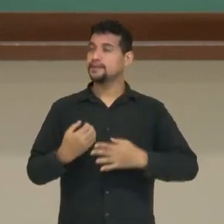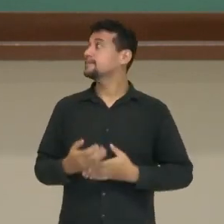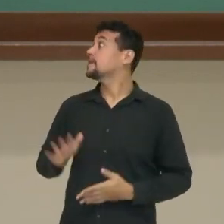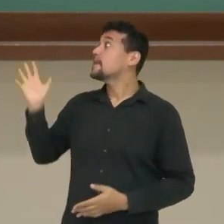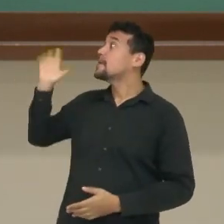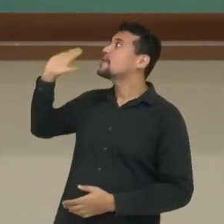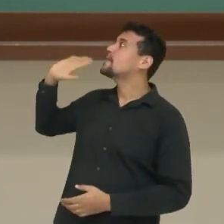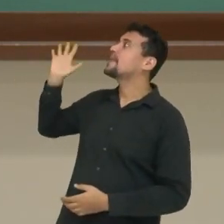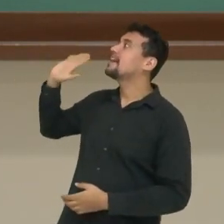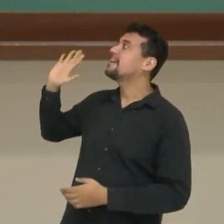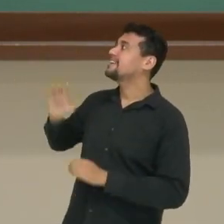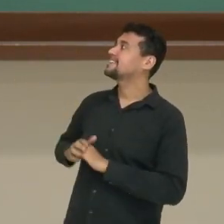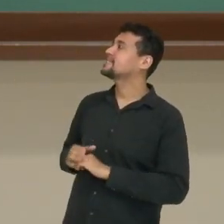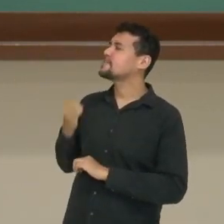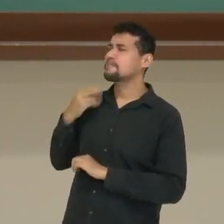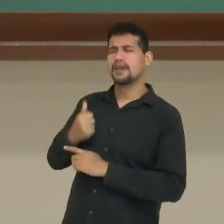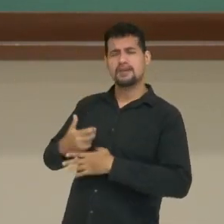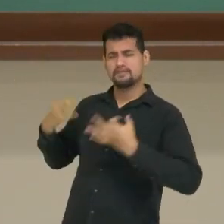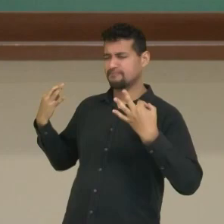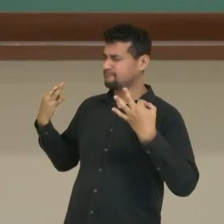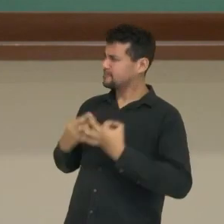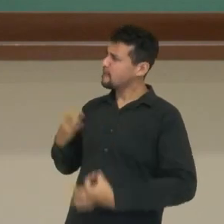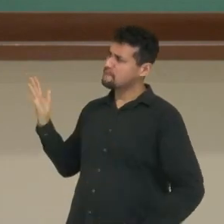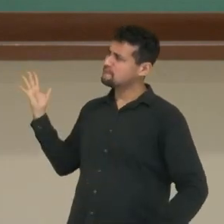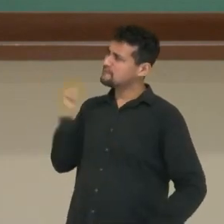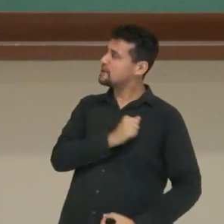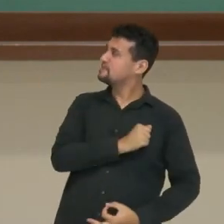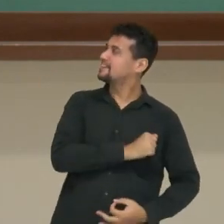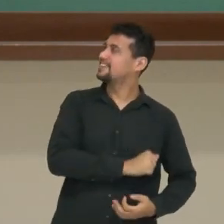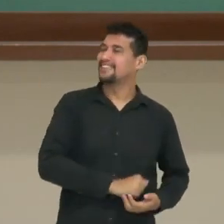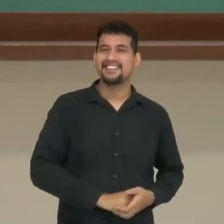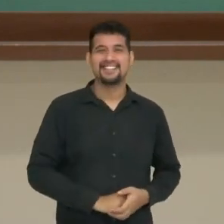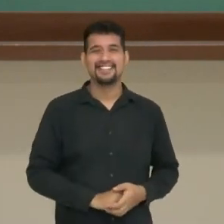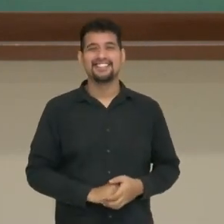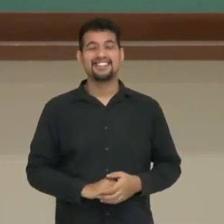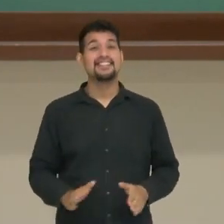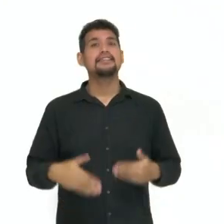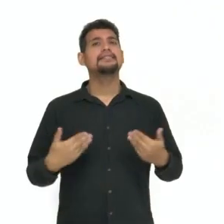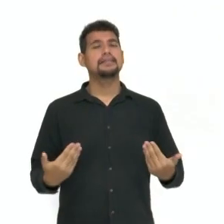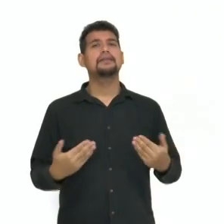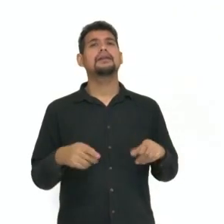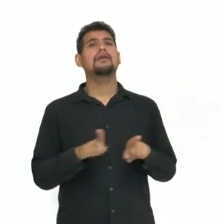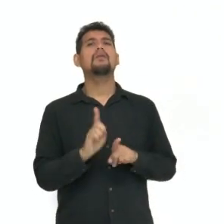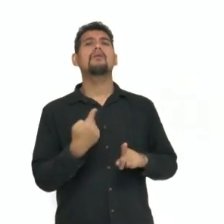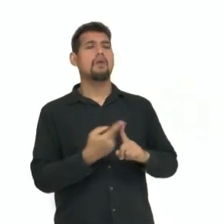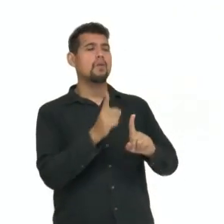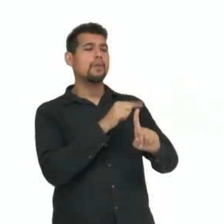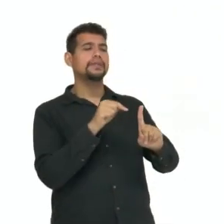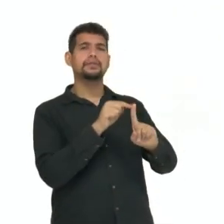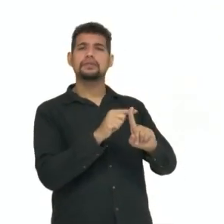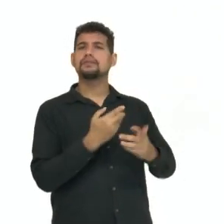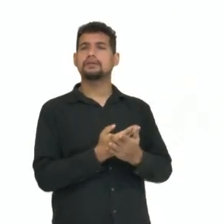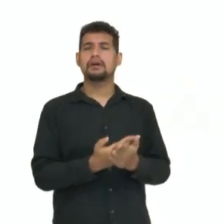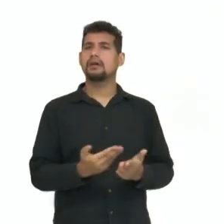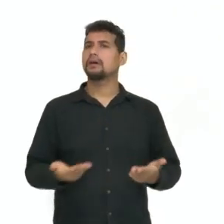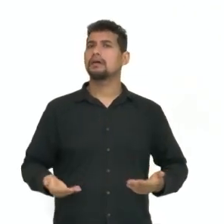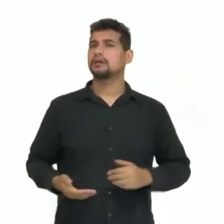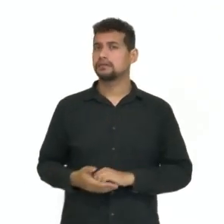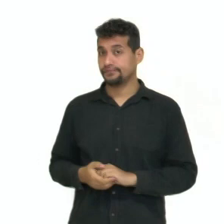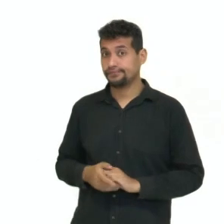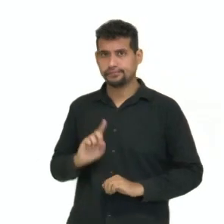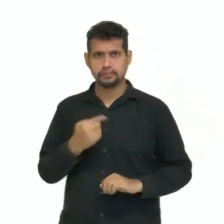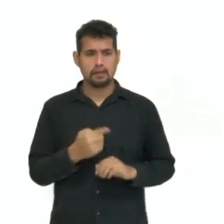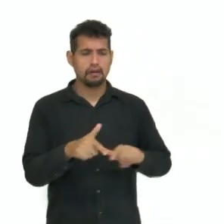querido intérprete, tudo firminho? Bora trabalhar um texto? Então, quais são os objetivos, para o